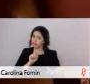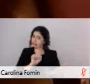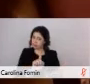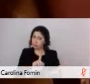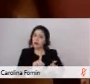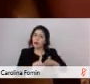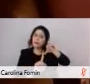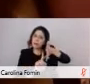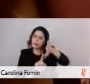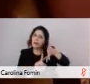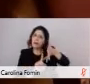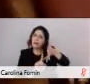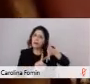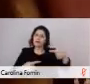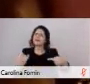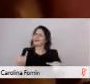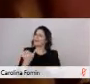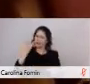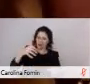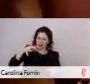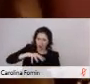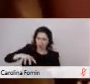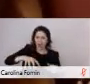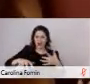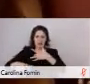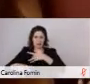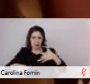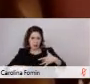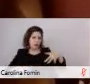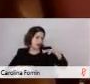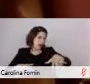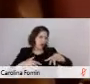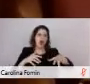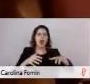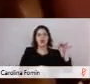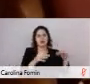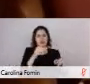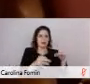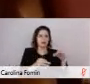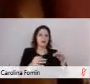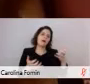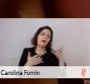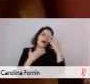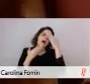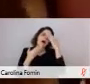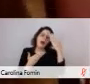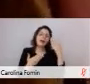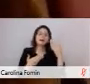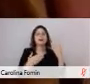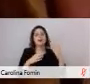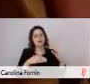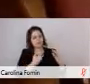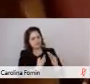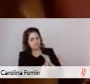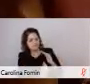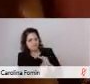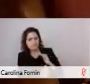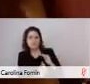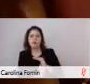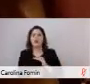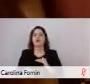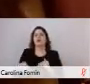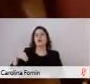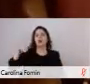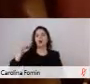judiciário, e agradecer todo o apoio recebido do ex-conselheiro Arnaldo Rossepian, da Maria Inês Gadelha